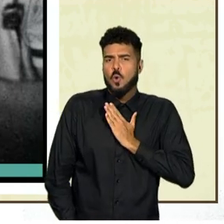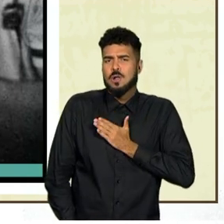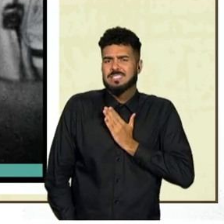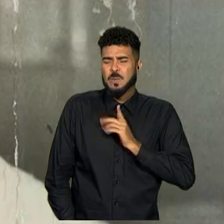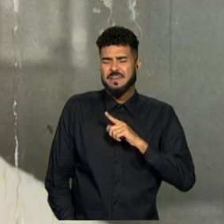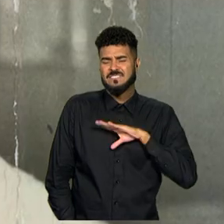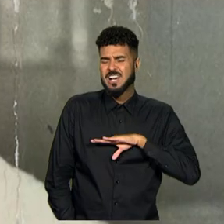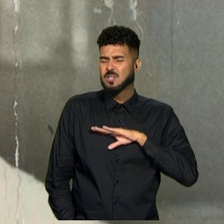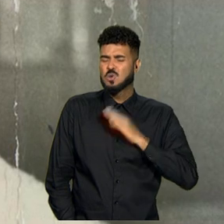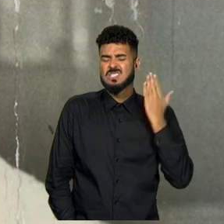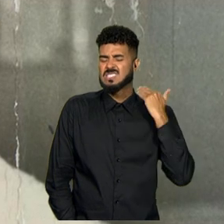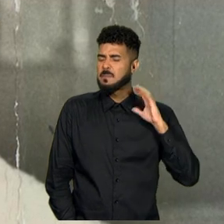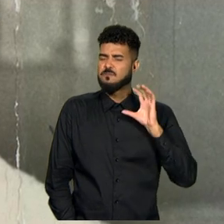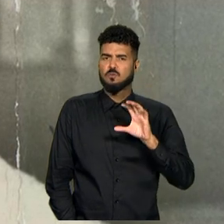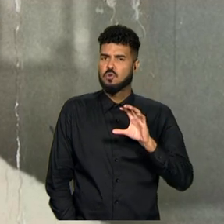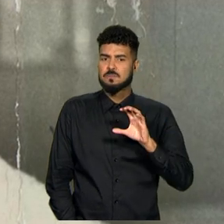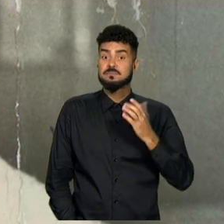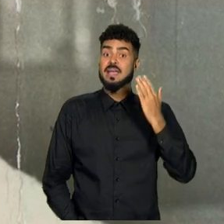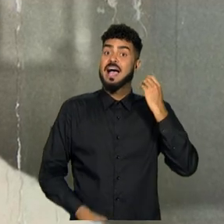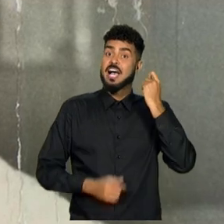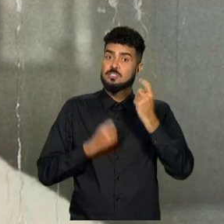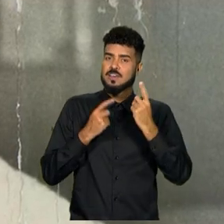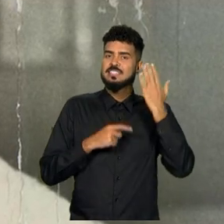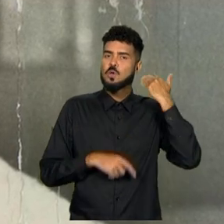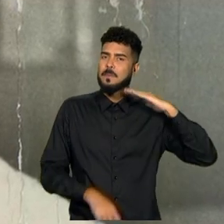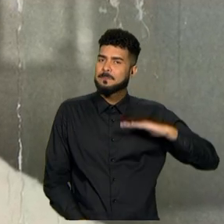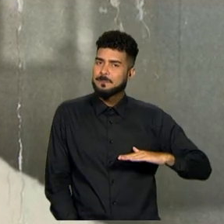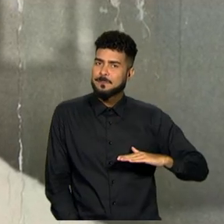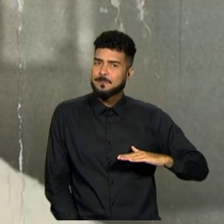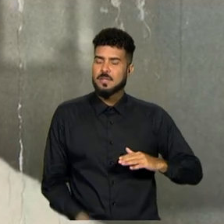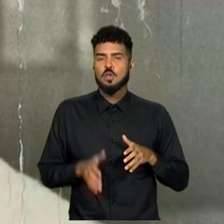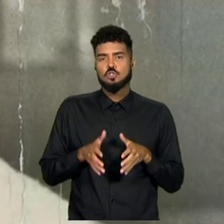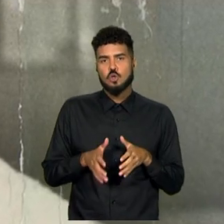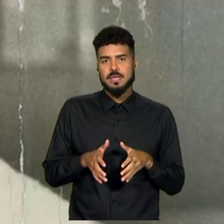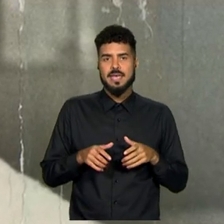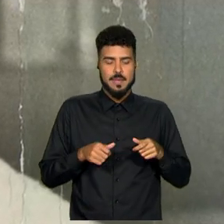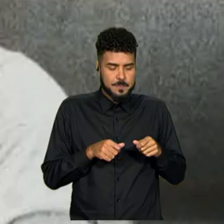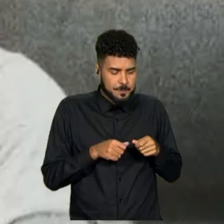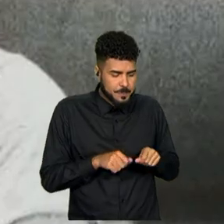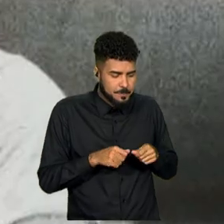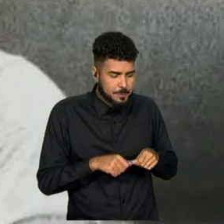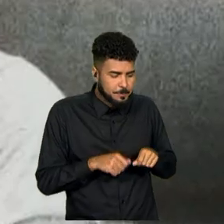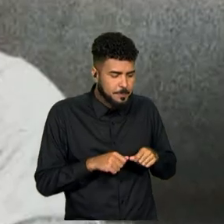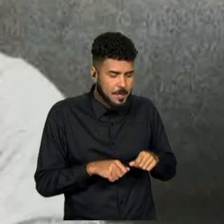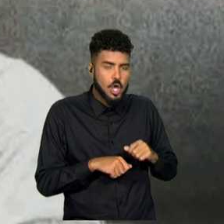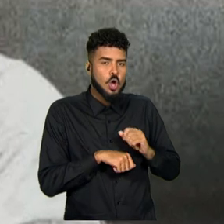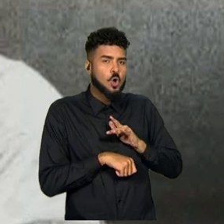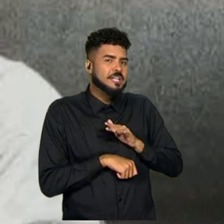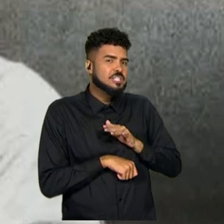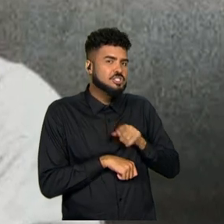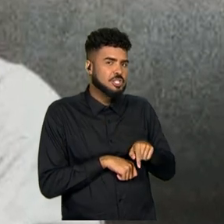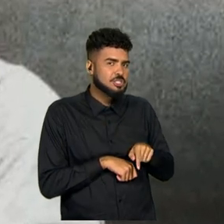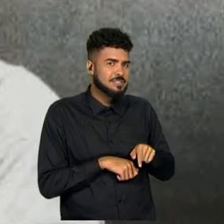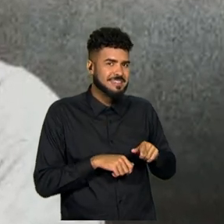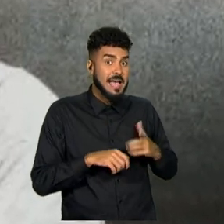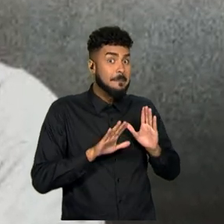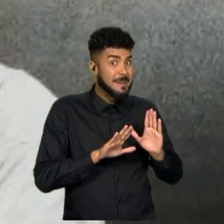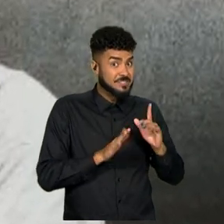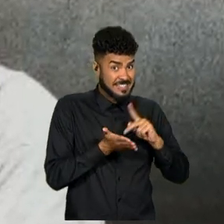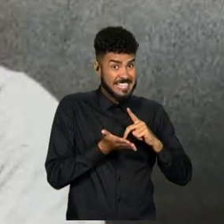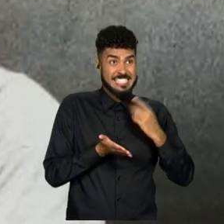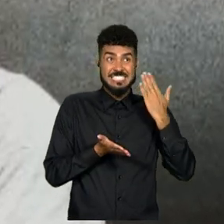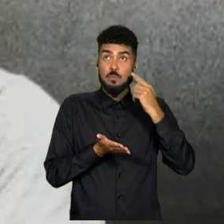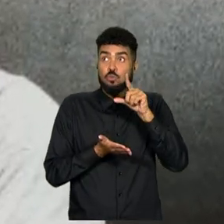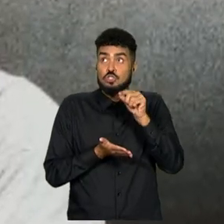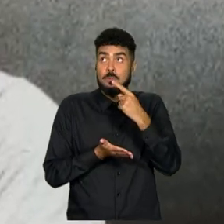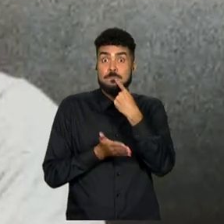muito do Vasco. Às vezes eu joguei, entende, quando garoto, com o time de botão, o nome Corinthians. Mas se eu tivesse que escolher, na época, eu